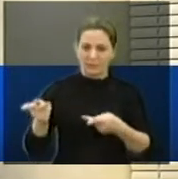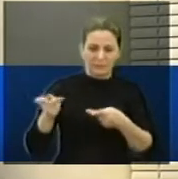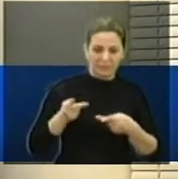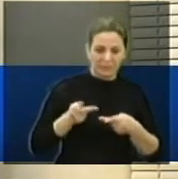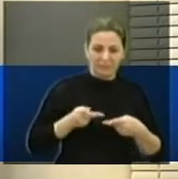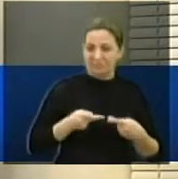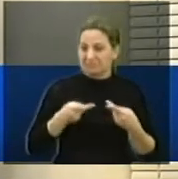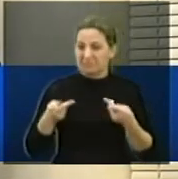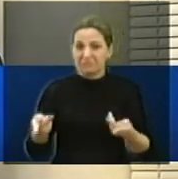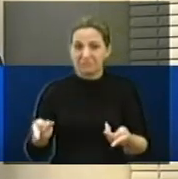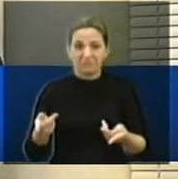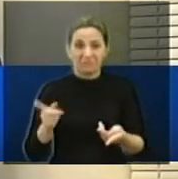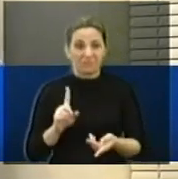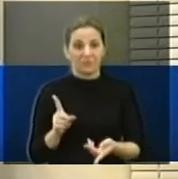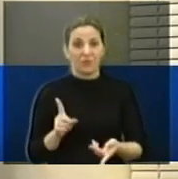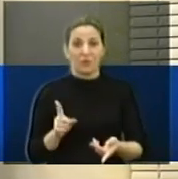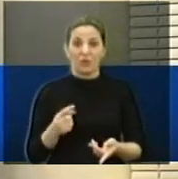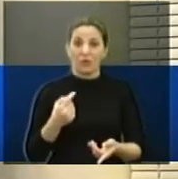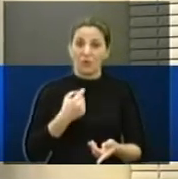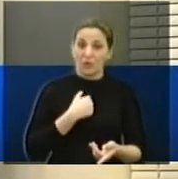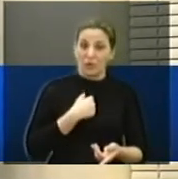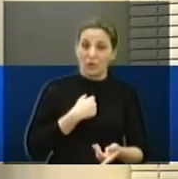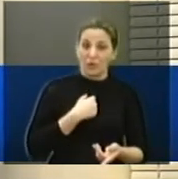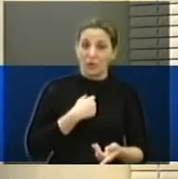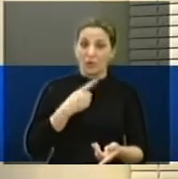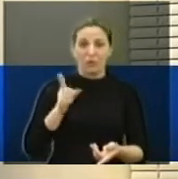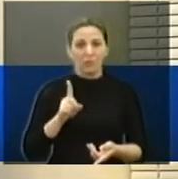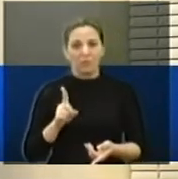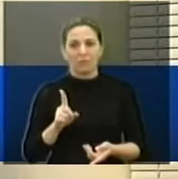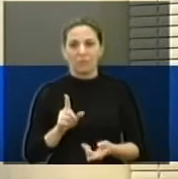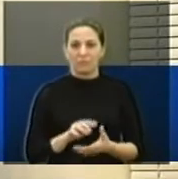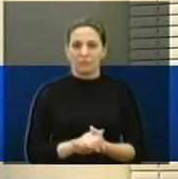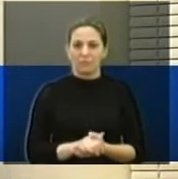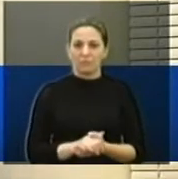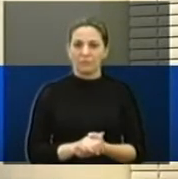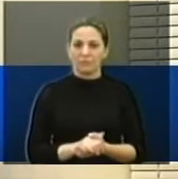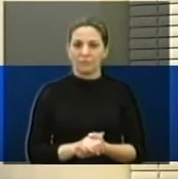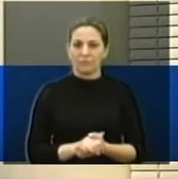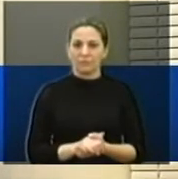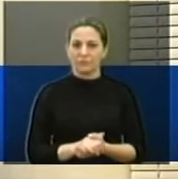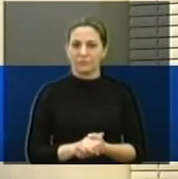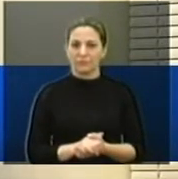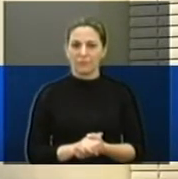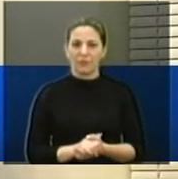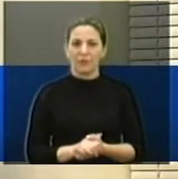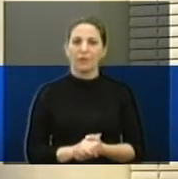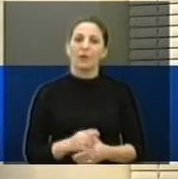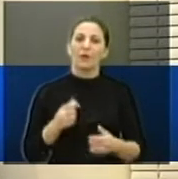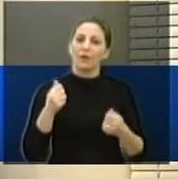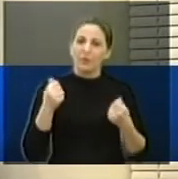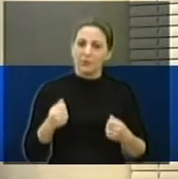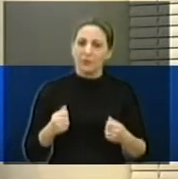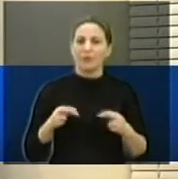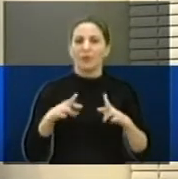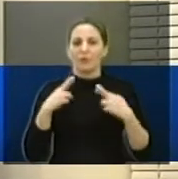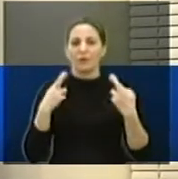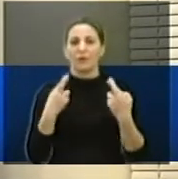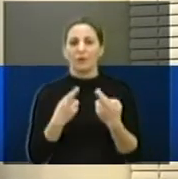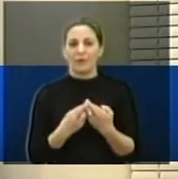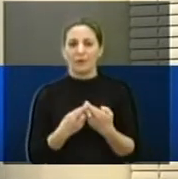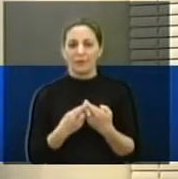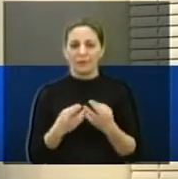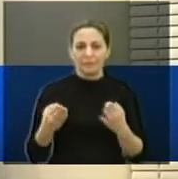mendes convidado fui corre o risco de ir para a reunião e você não